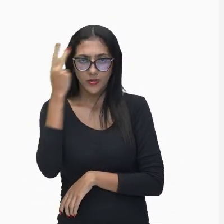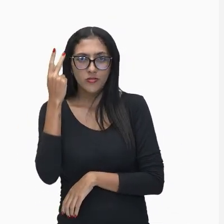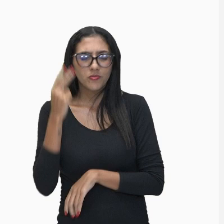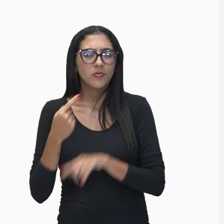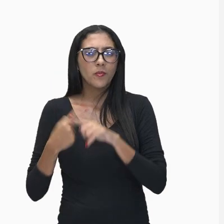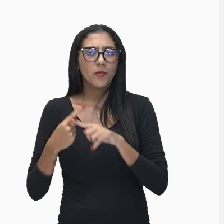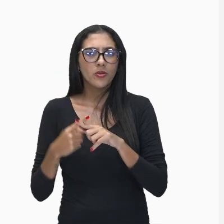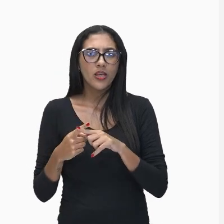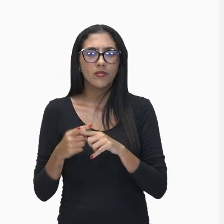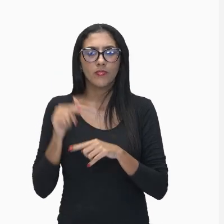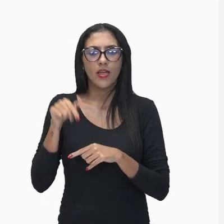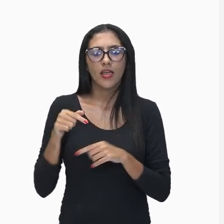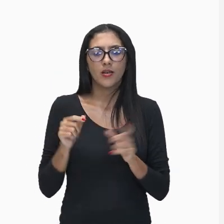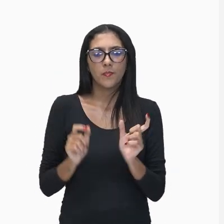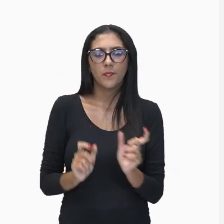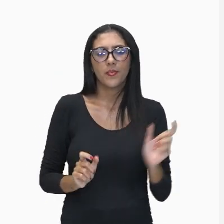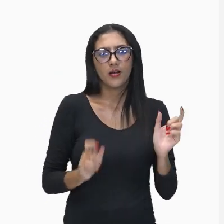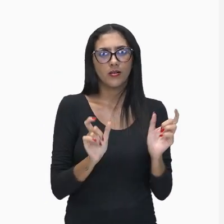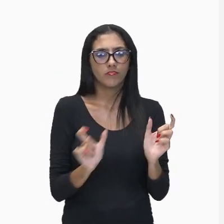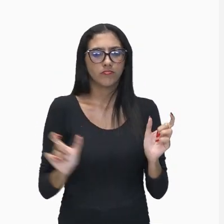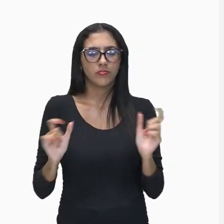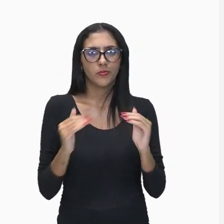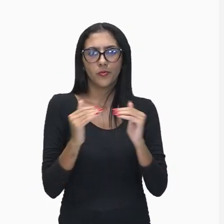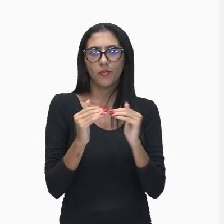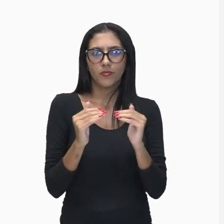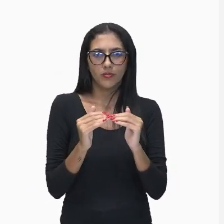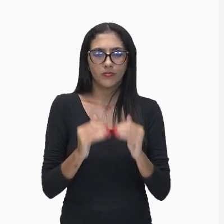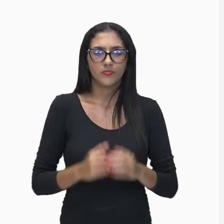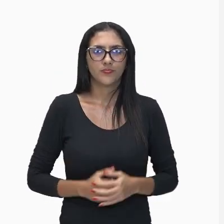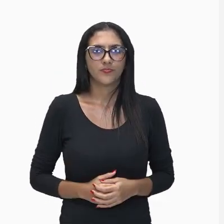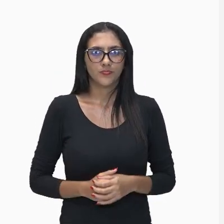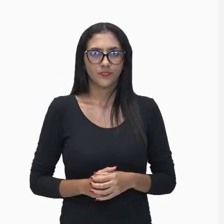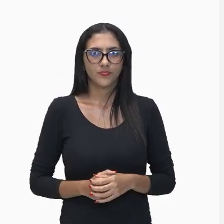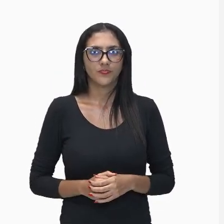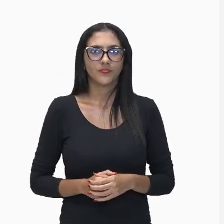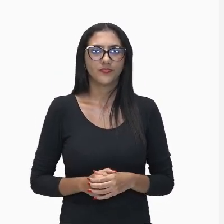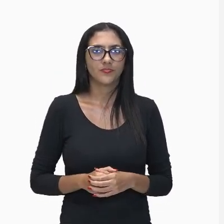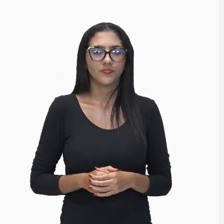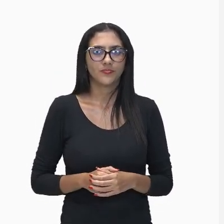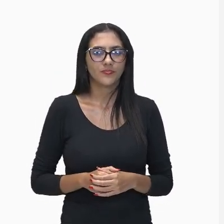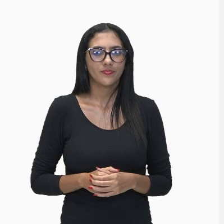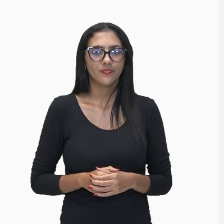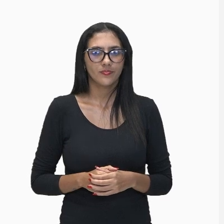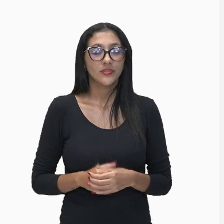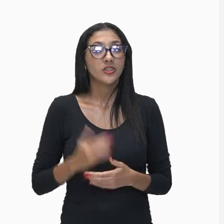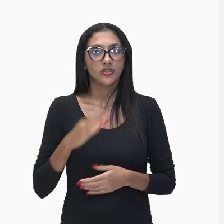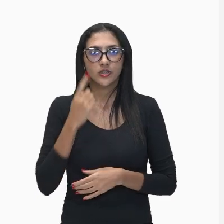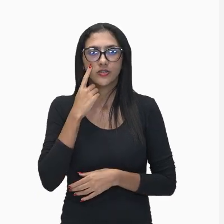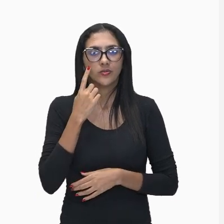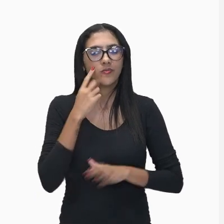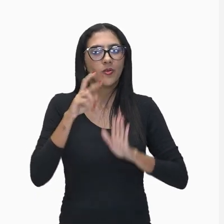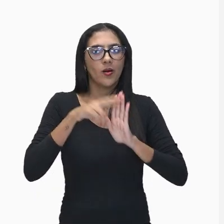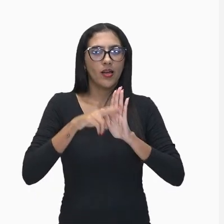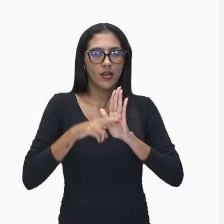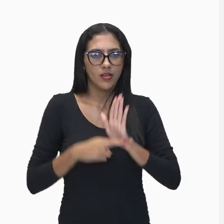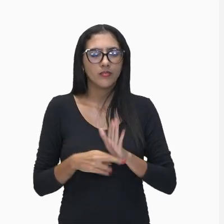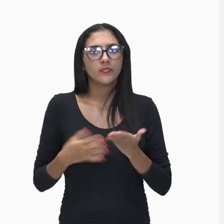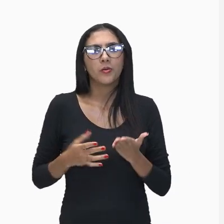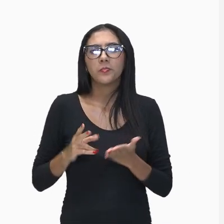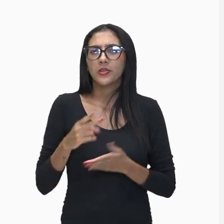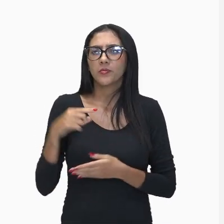com o numerador presente no sujeito da oração. Ok? Então, já que vimos aqui a regra, sempre quando a gente